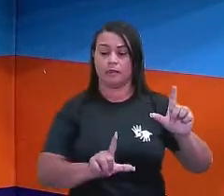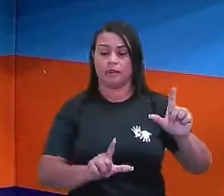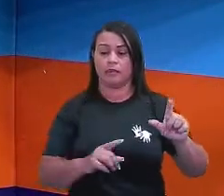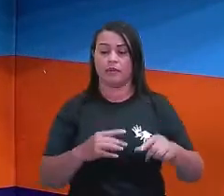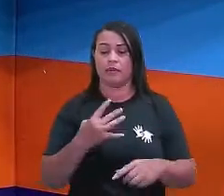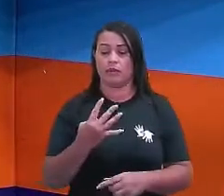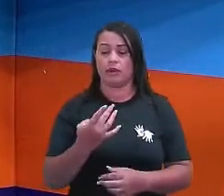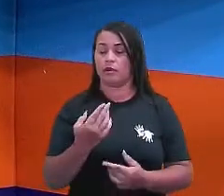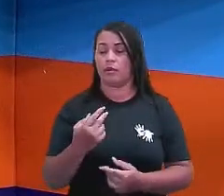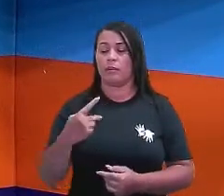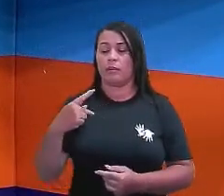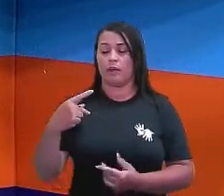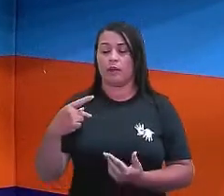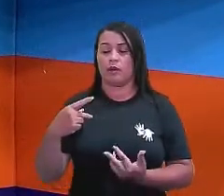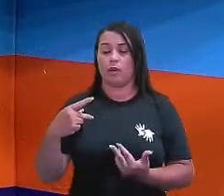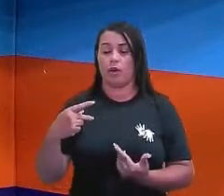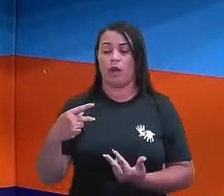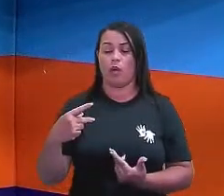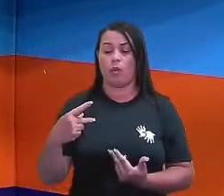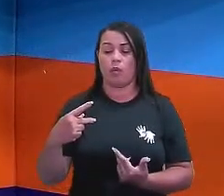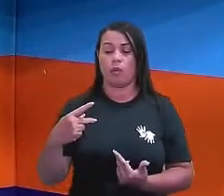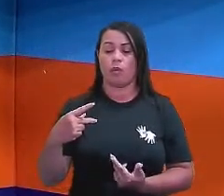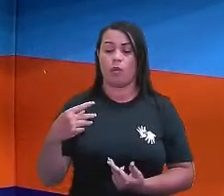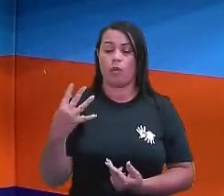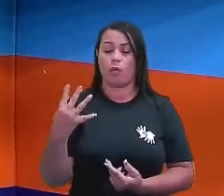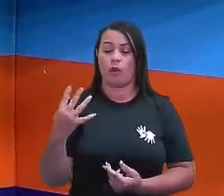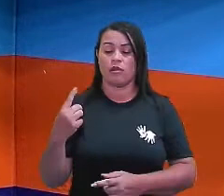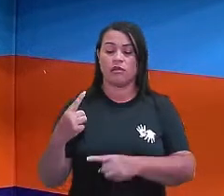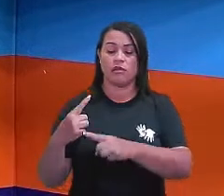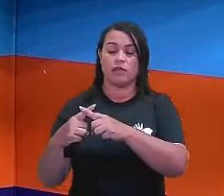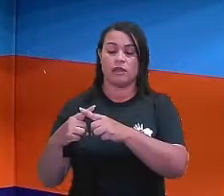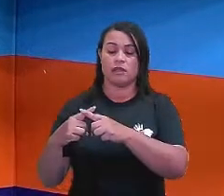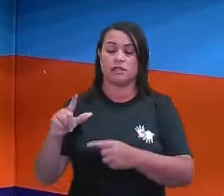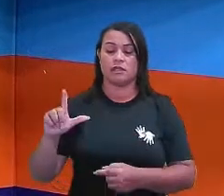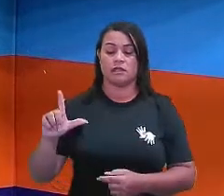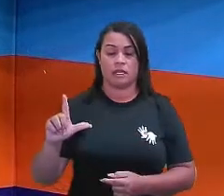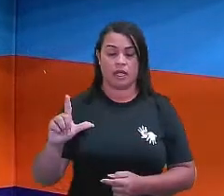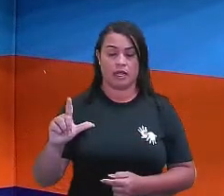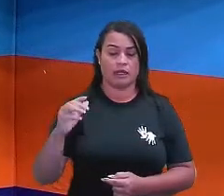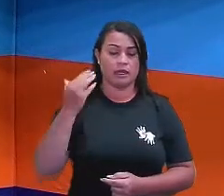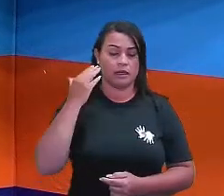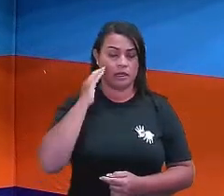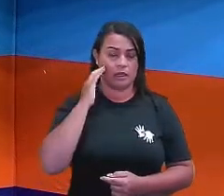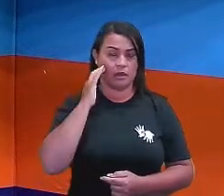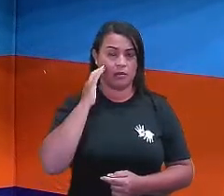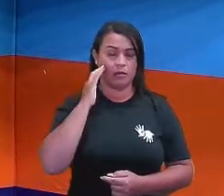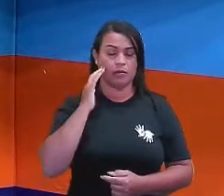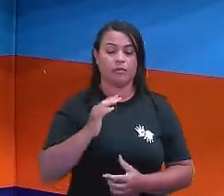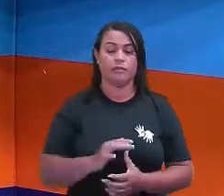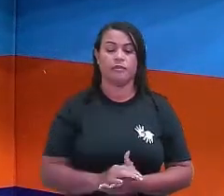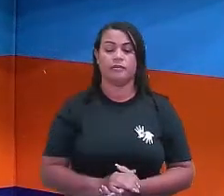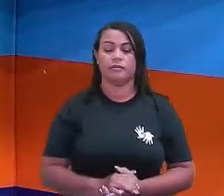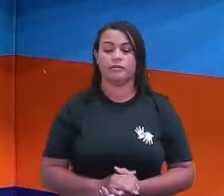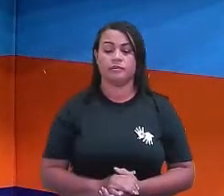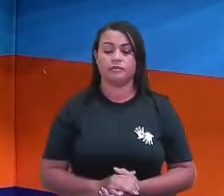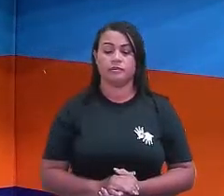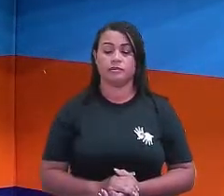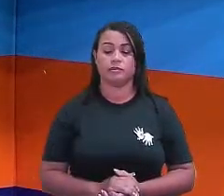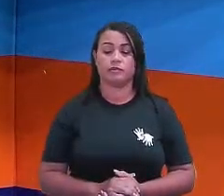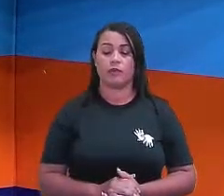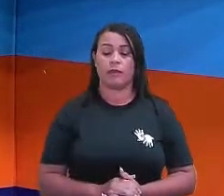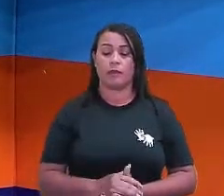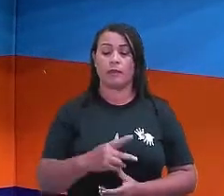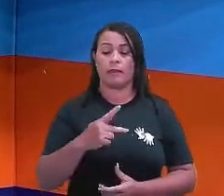4 vezes L, porque eu tenho 4 lados e vou multiplicar pelo valor desse lado, tá?